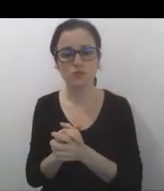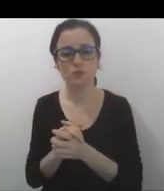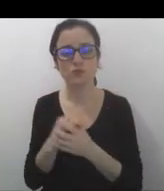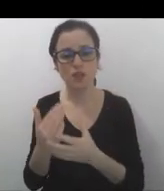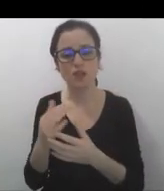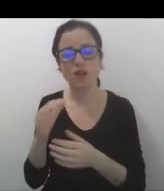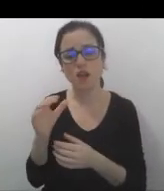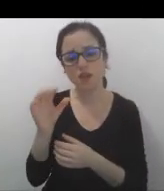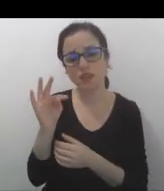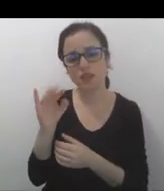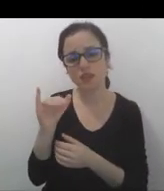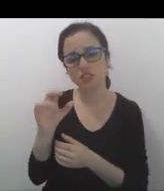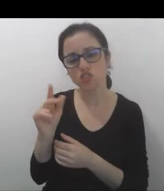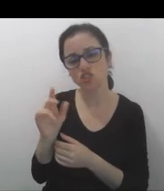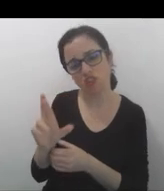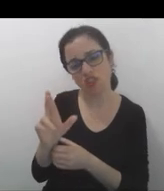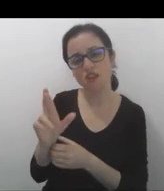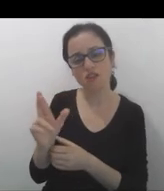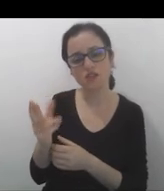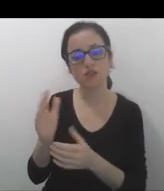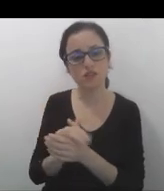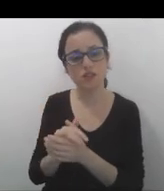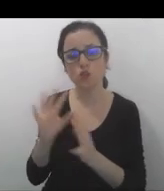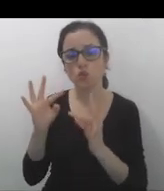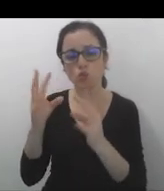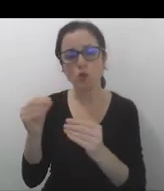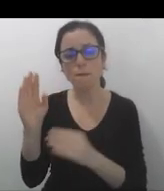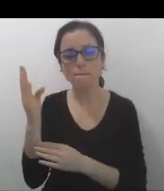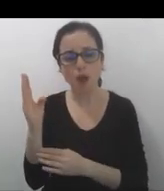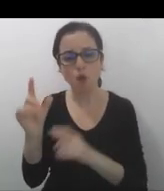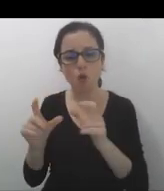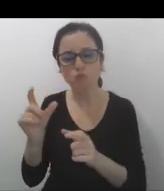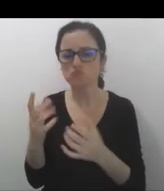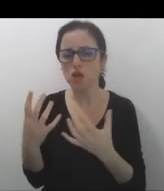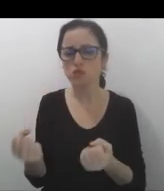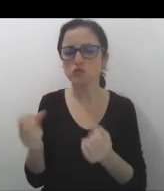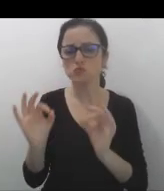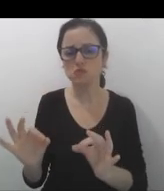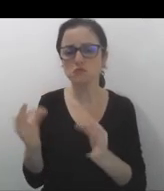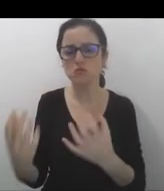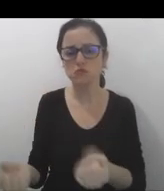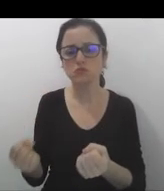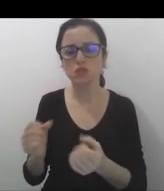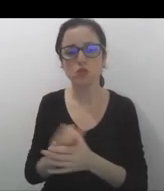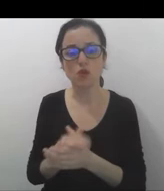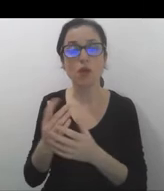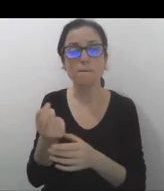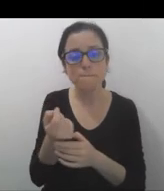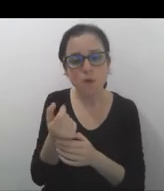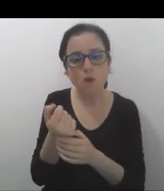produção erudita, aí no caso do Tisch ou de todos os bauhausianos que assumiram,